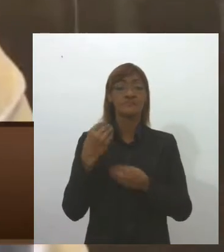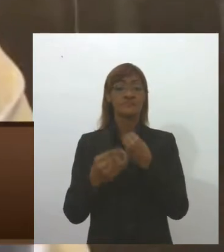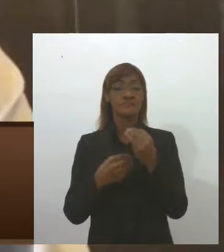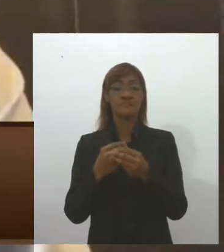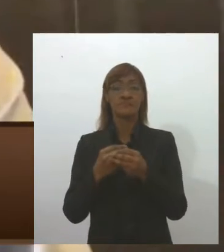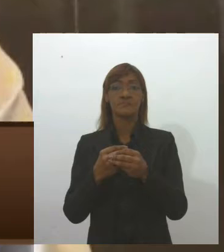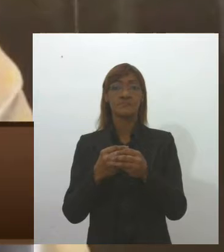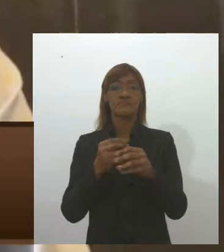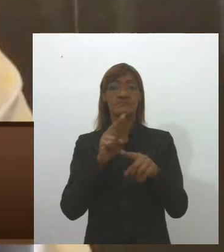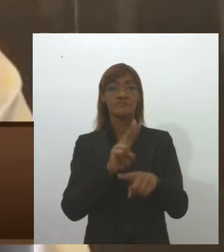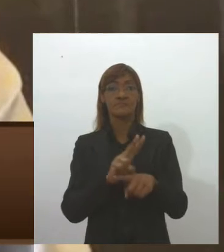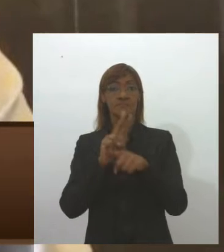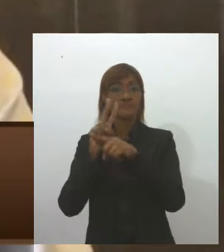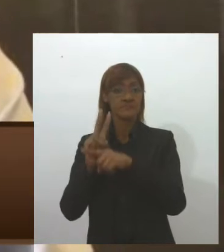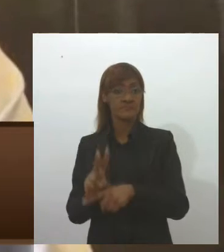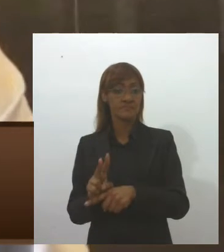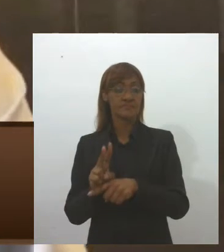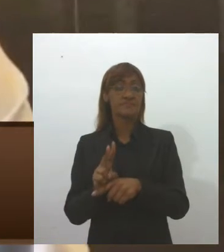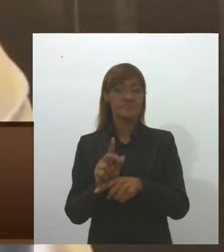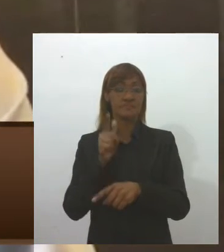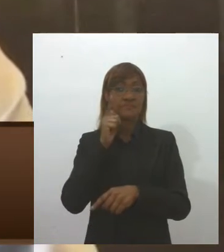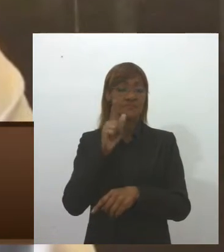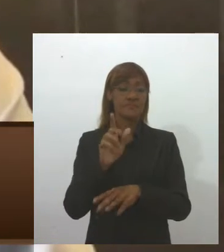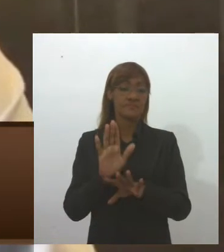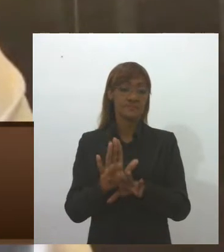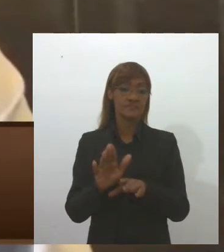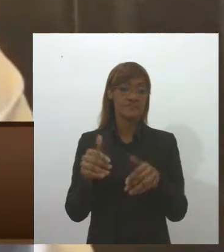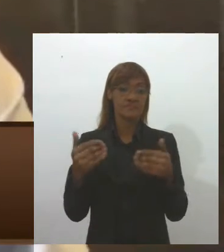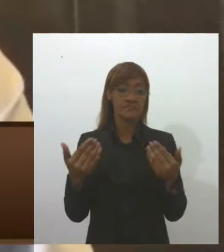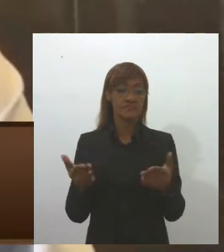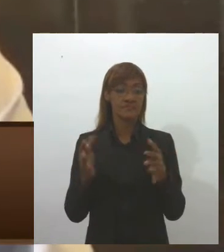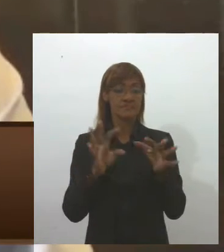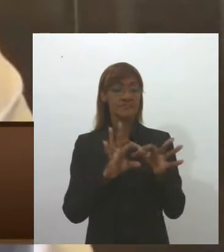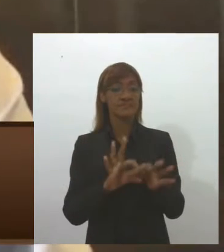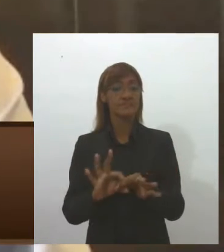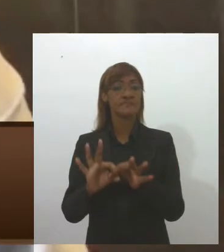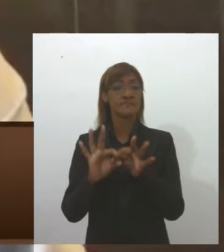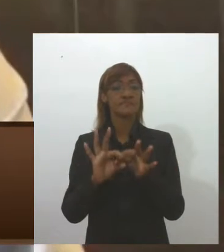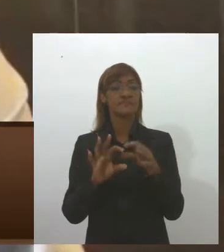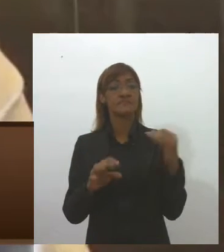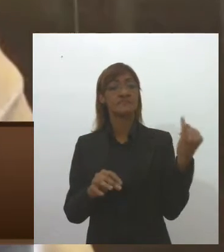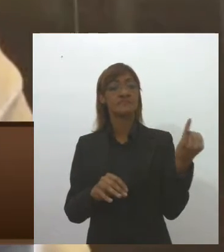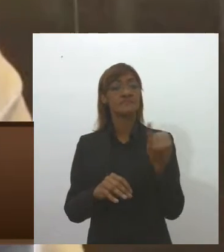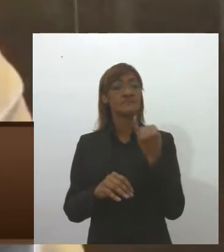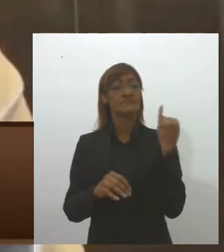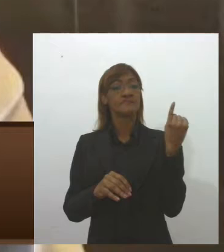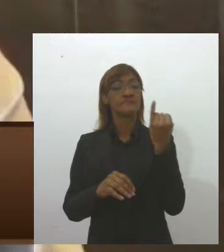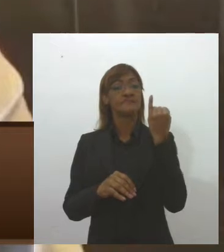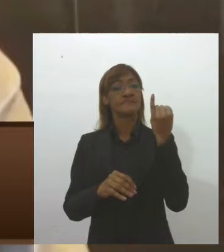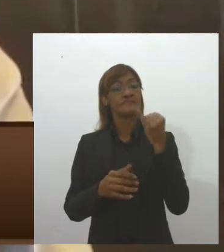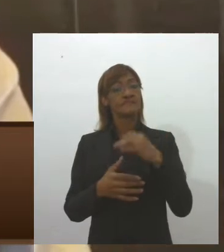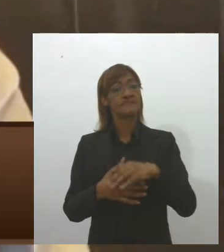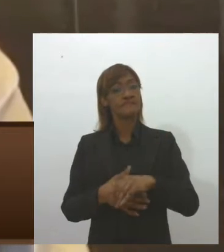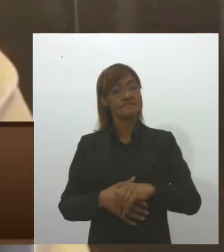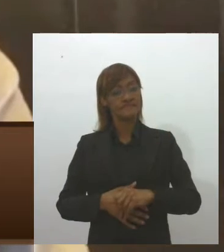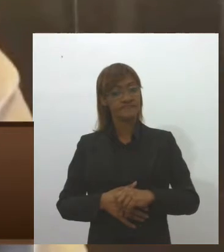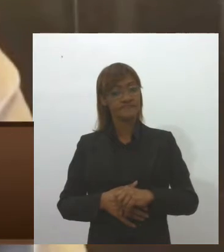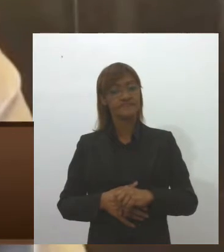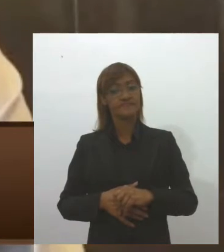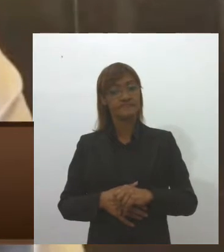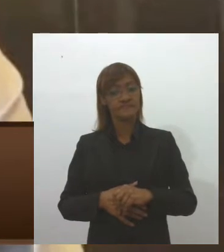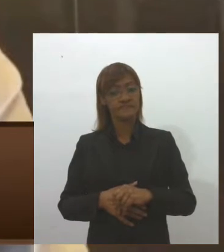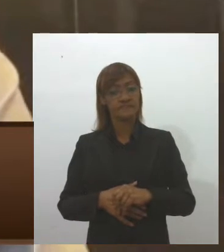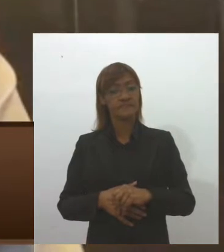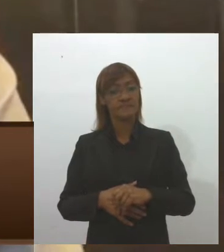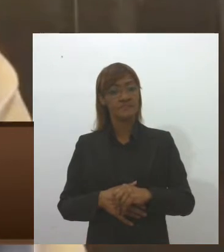crédito, elas conseguiram sair. Então, essa união é muito importante e só uma coisa vai se beneficiar